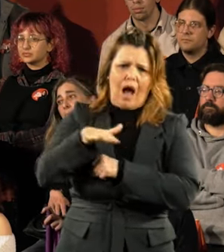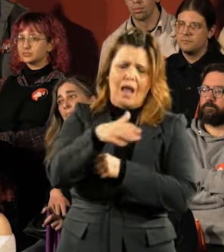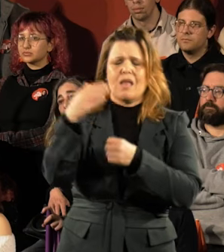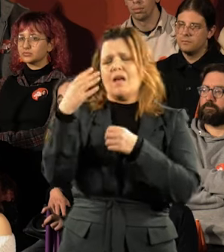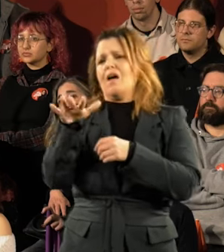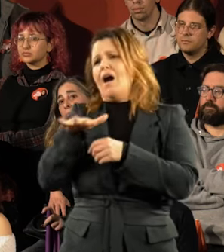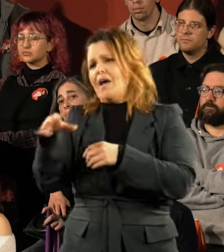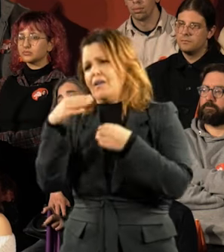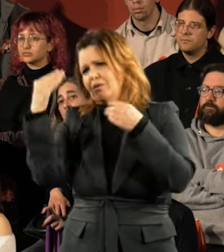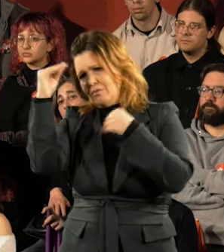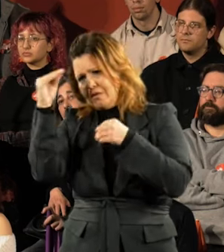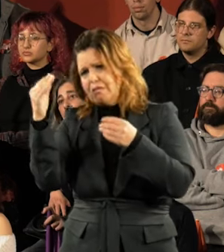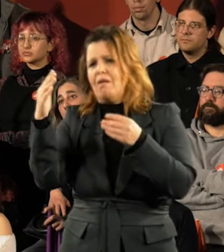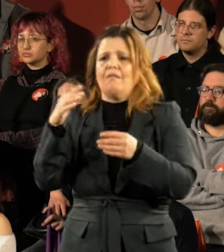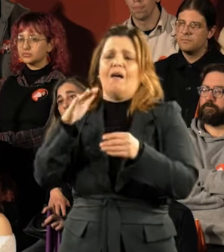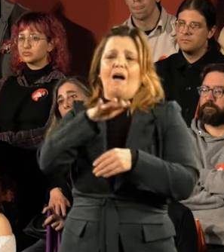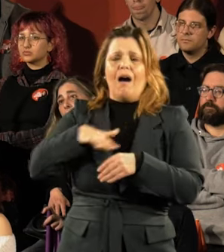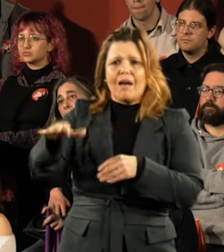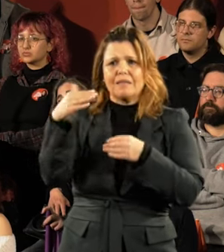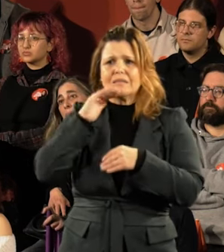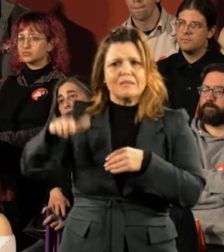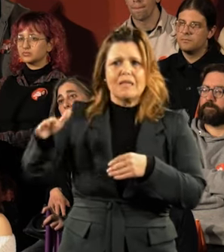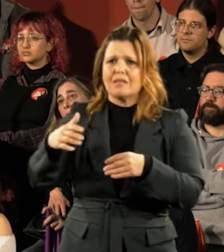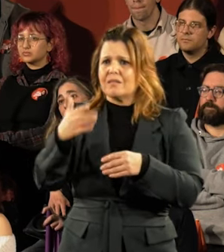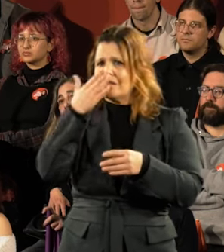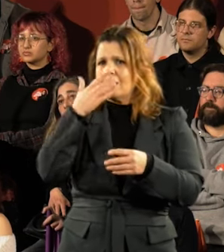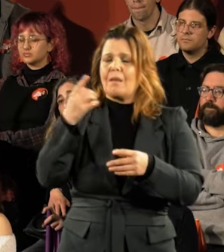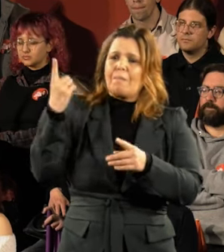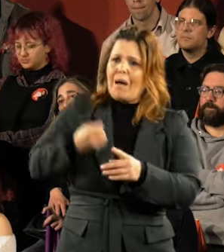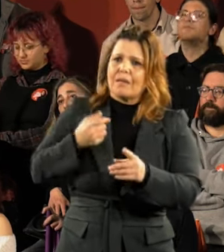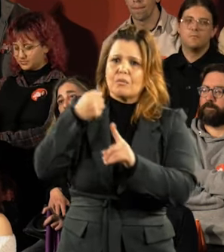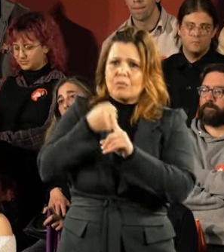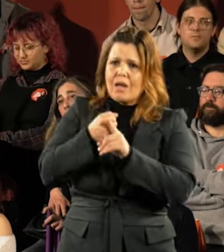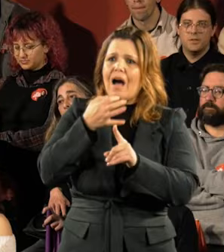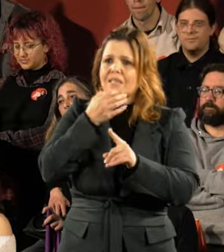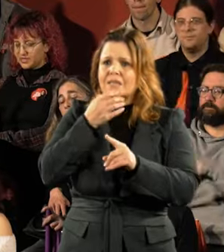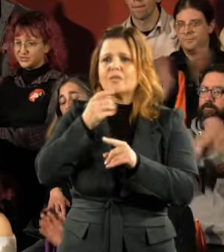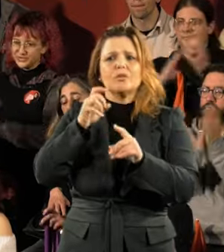educação e na Ciência sem um combate decidido à